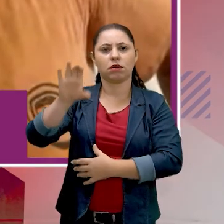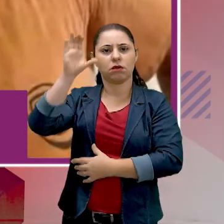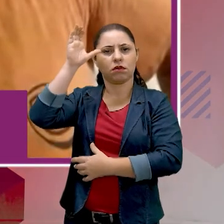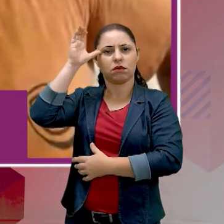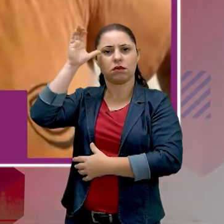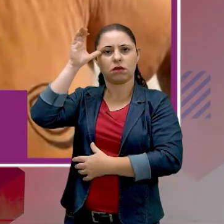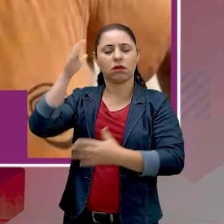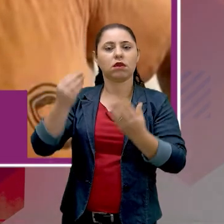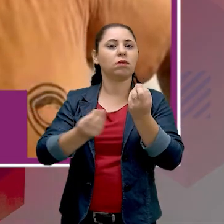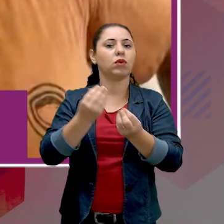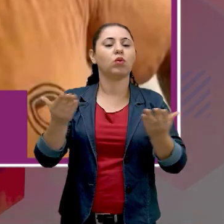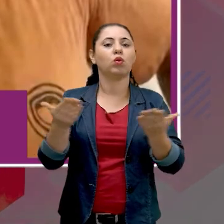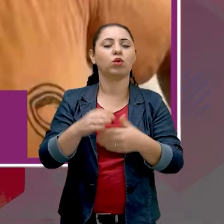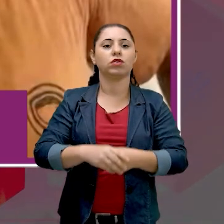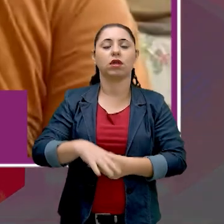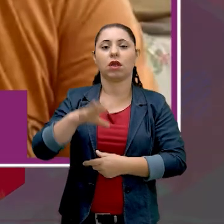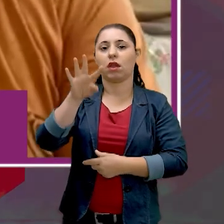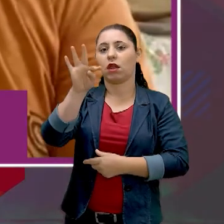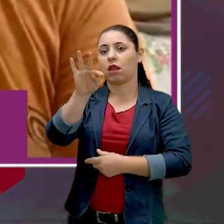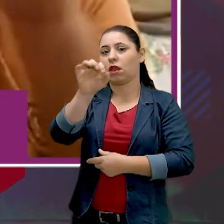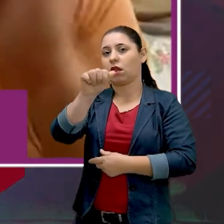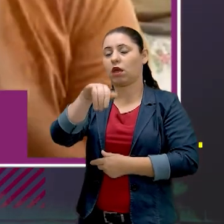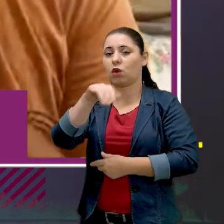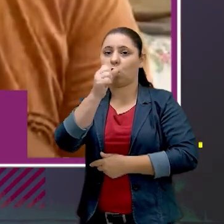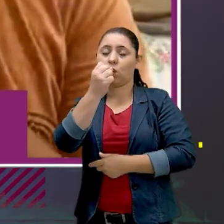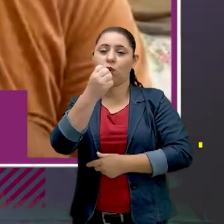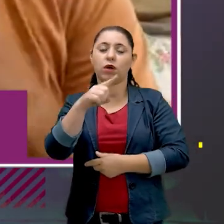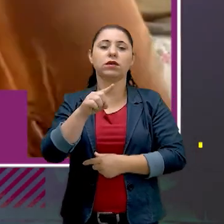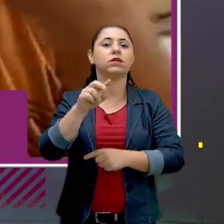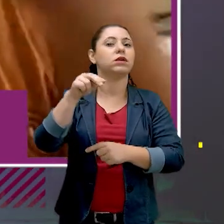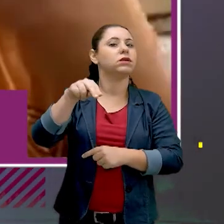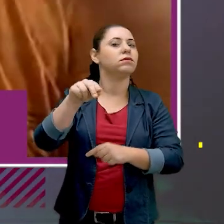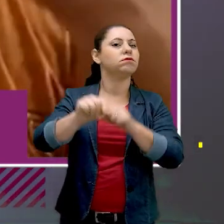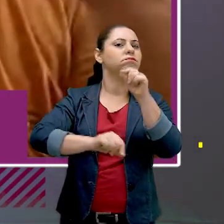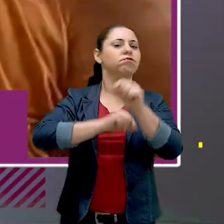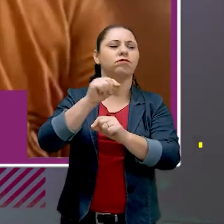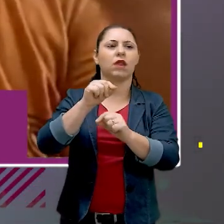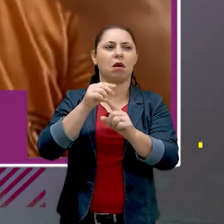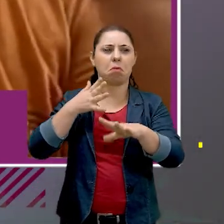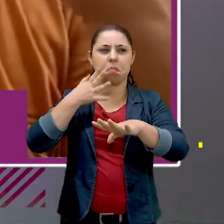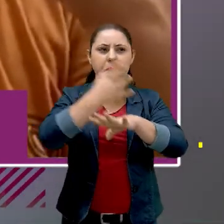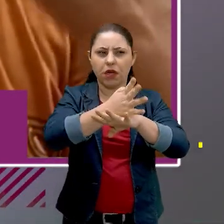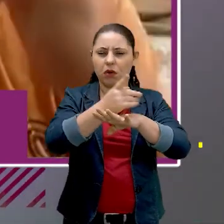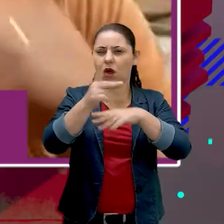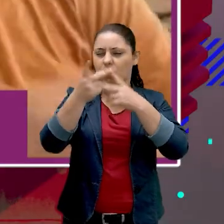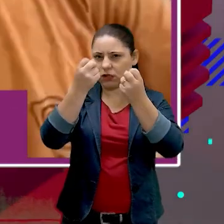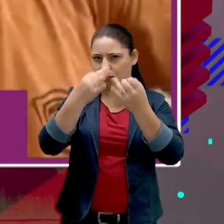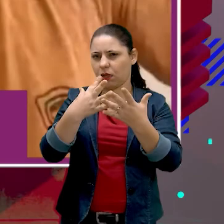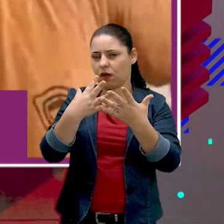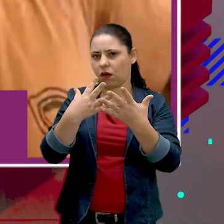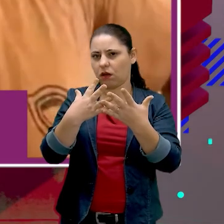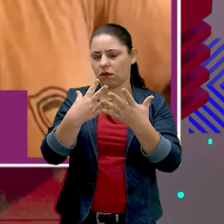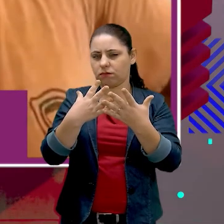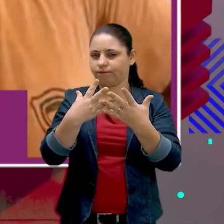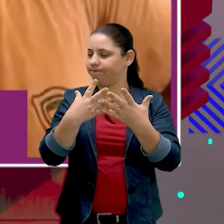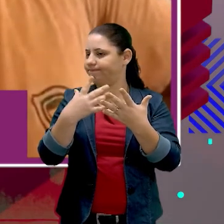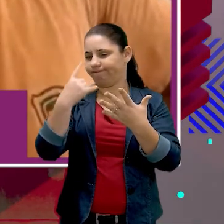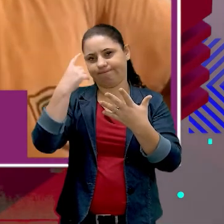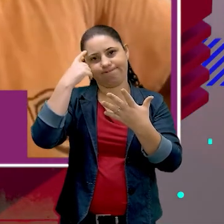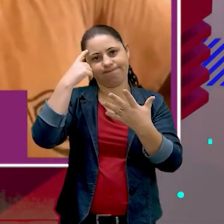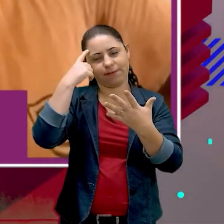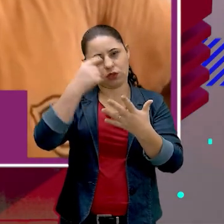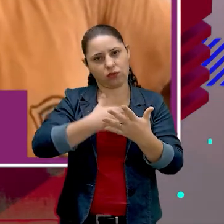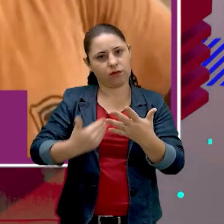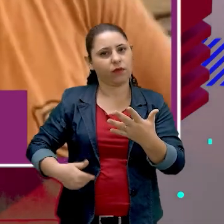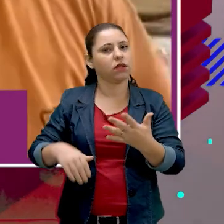caso da China. Veja a situação da China com Taiwan. Será que ela vai querer invadir Taiwan, igual ela previu ali no dia da invasão? Com essas sanções, eu acho que o